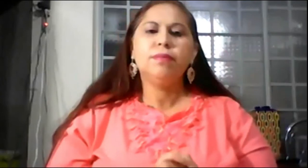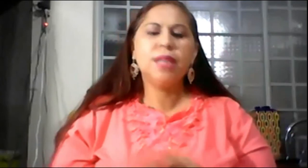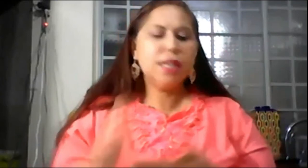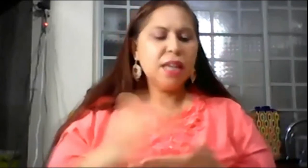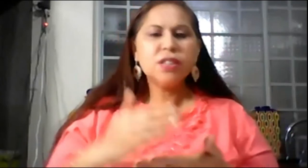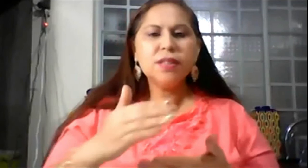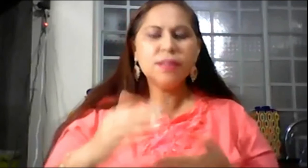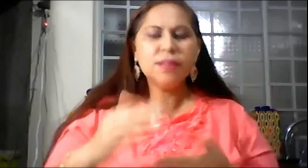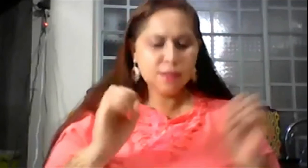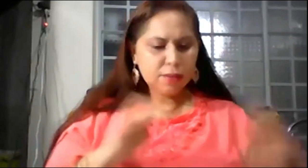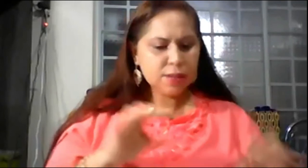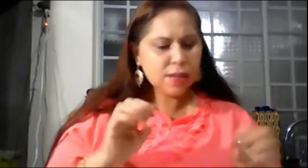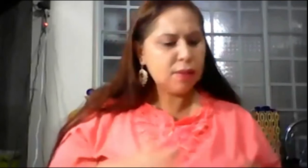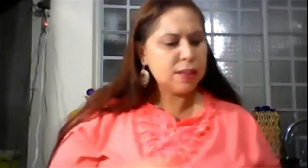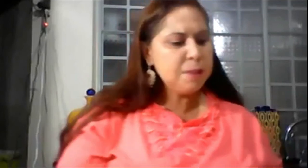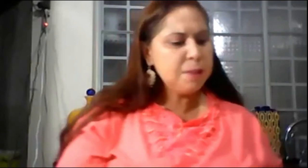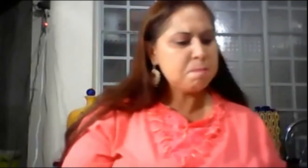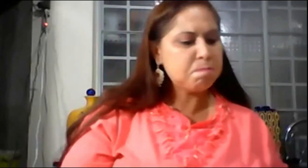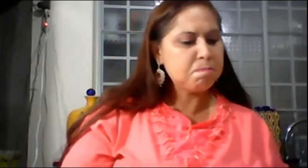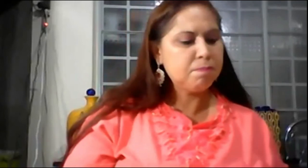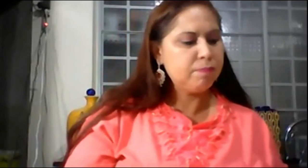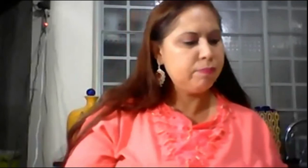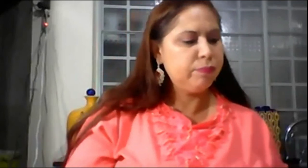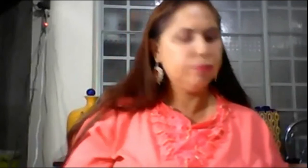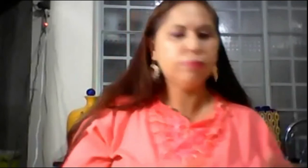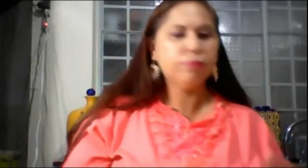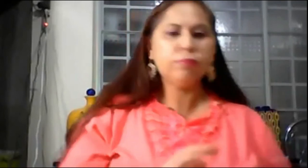para que a gente inicie a nossa aula, né?